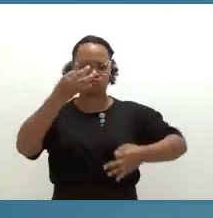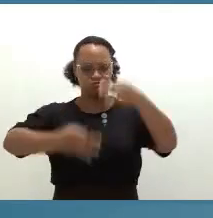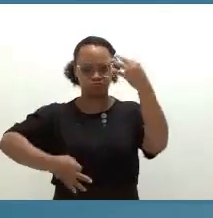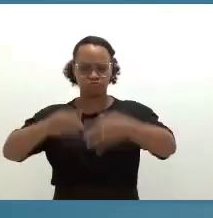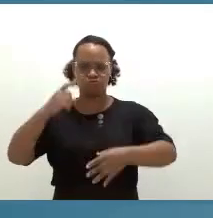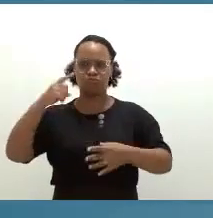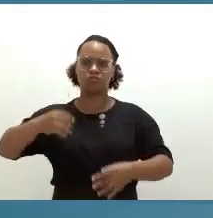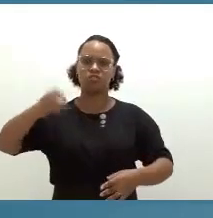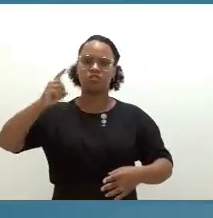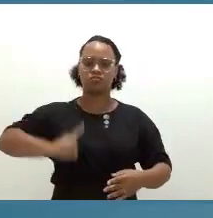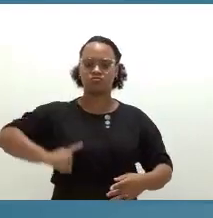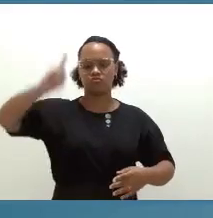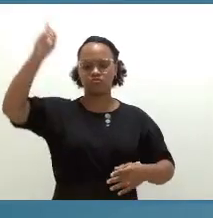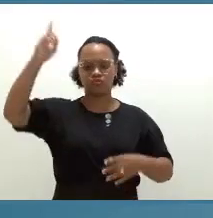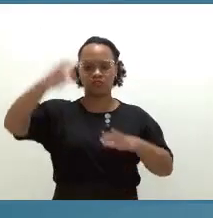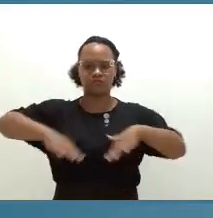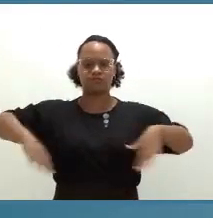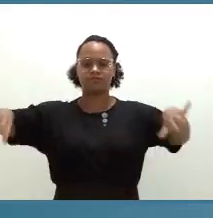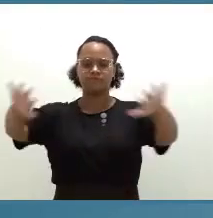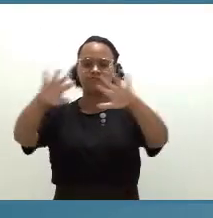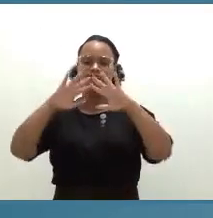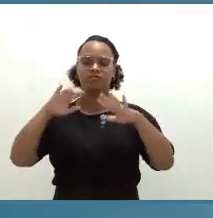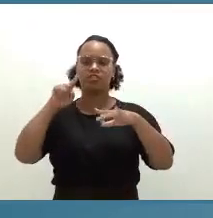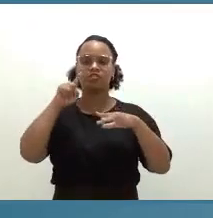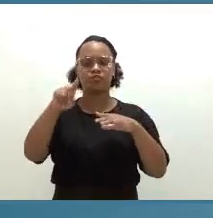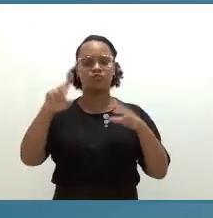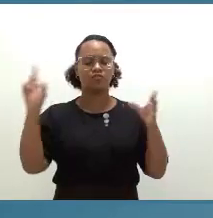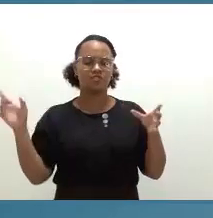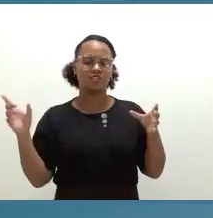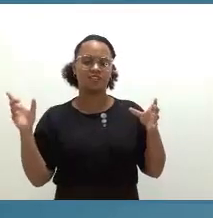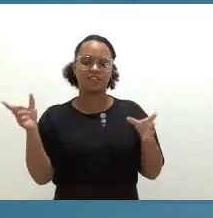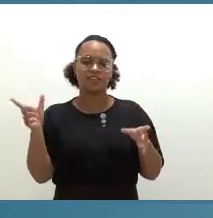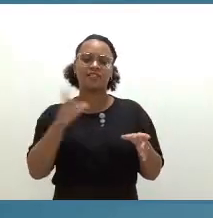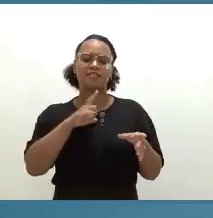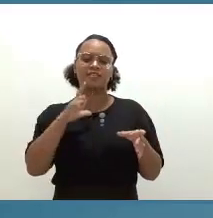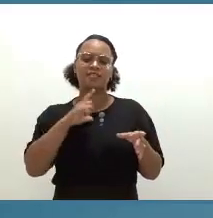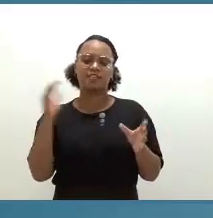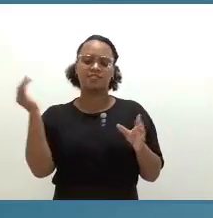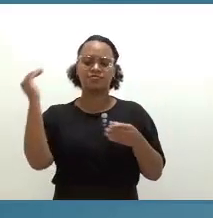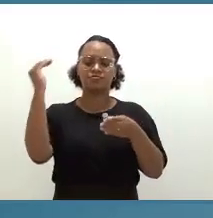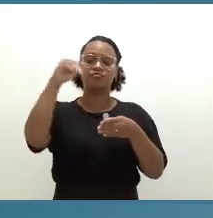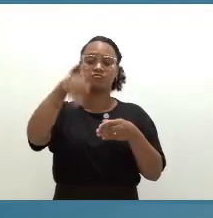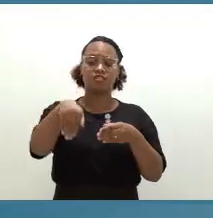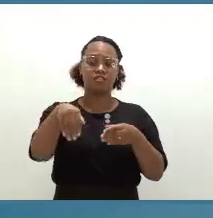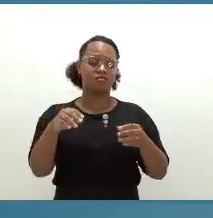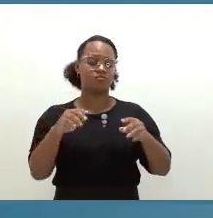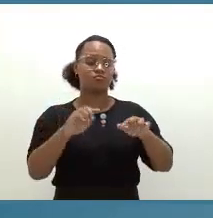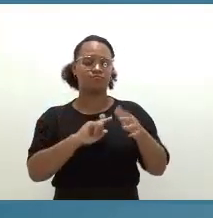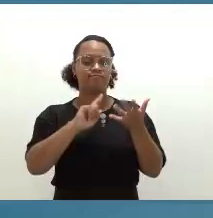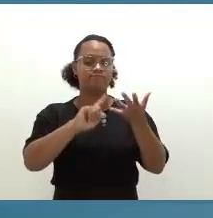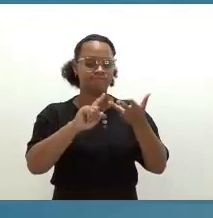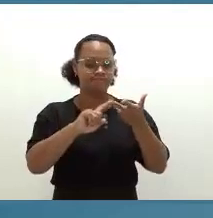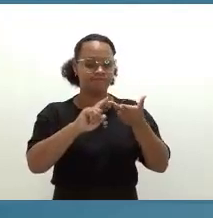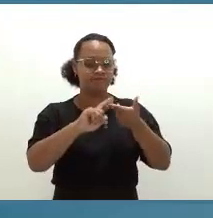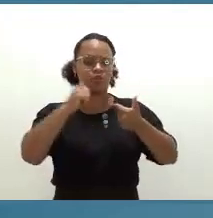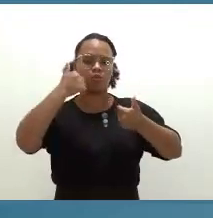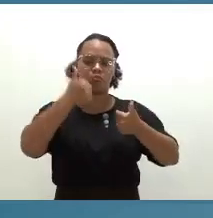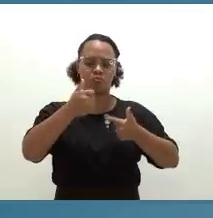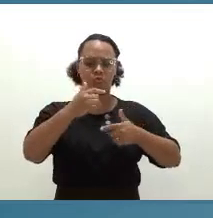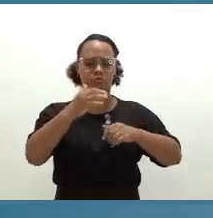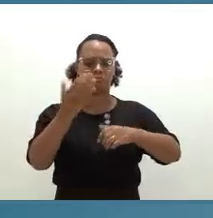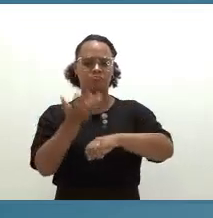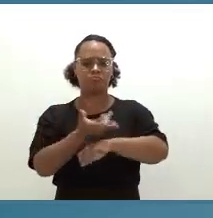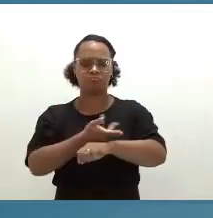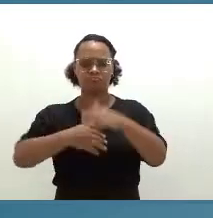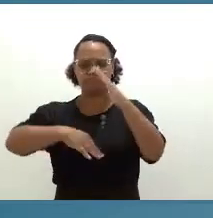Vossa Excelência reúne todas as qualidades de um profissional, de um magistrado, né, que